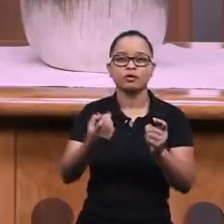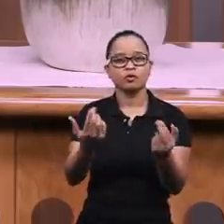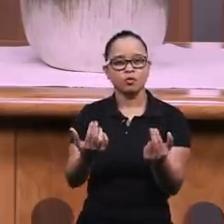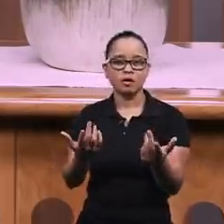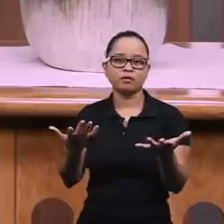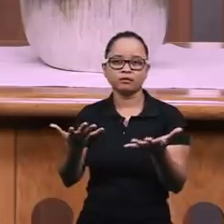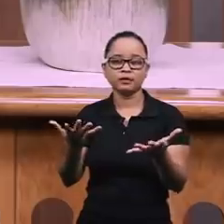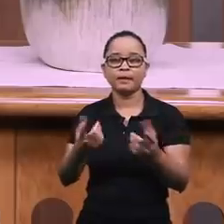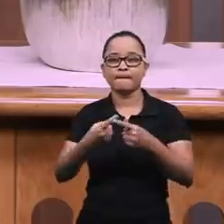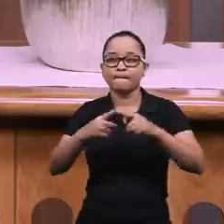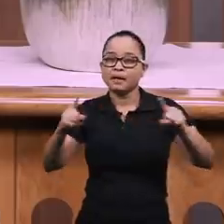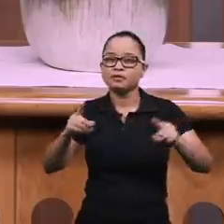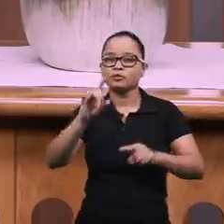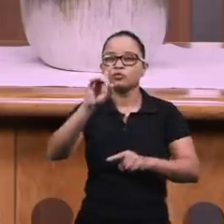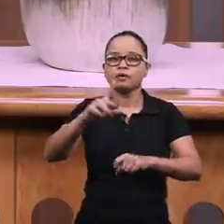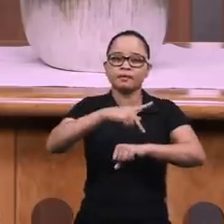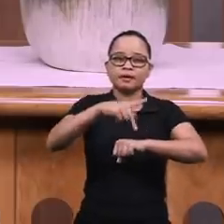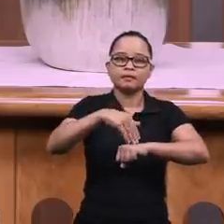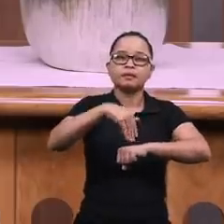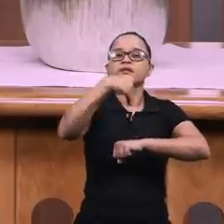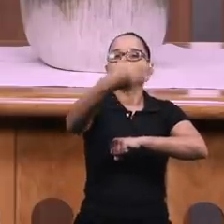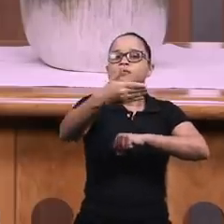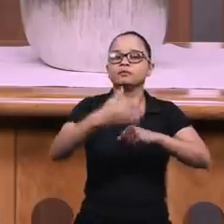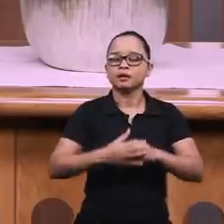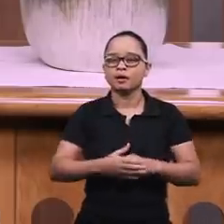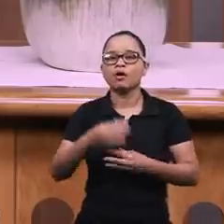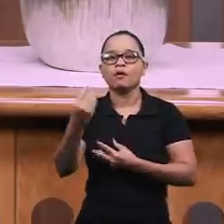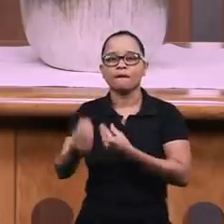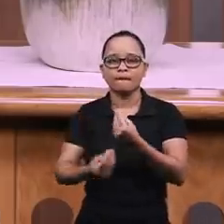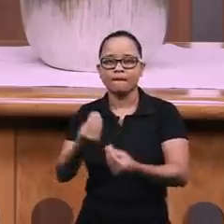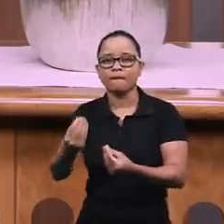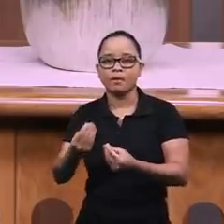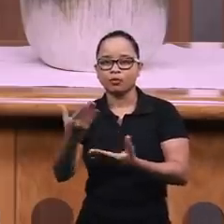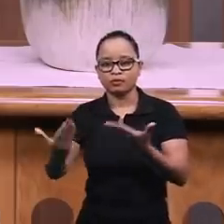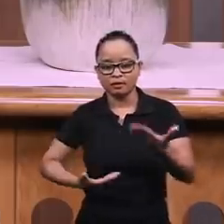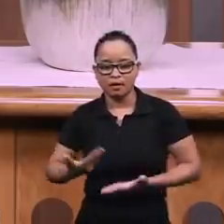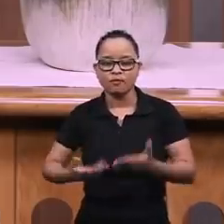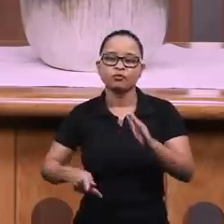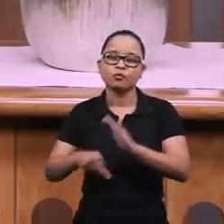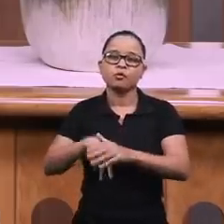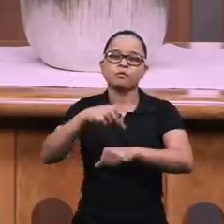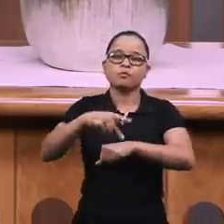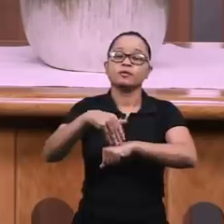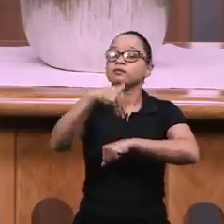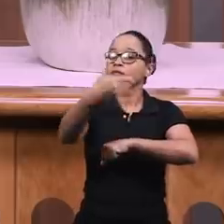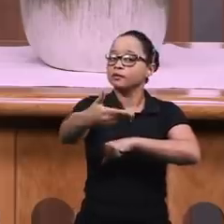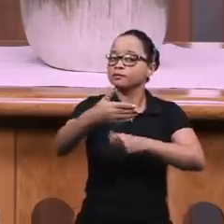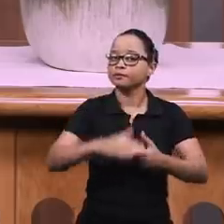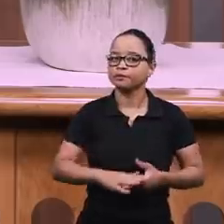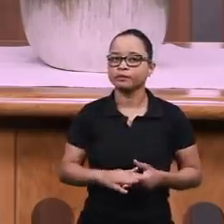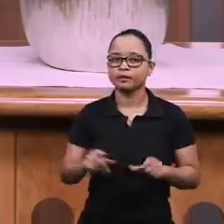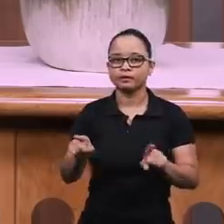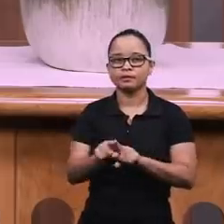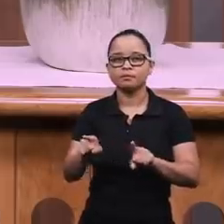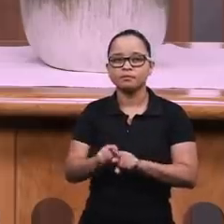tendo aqui só que para o exterior para trabalhar com os irmãos do exterior e é impressionante também a